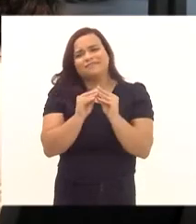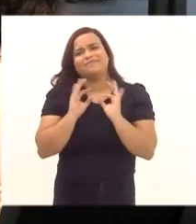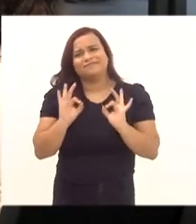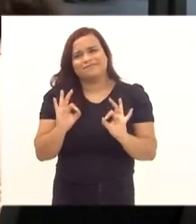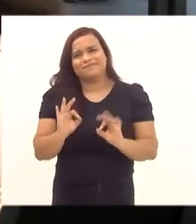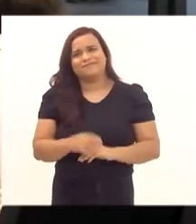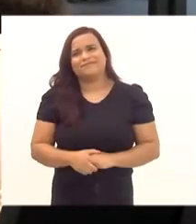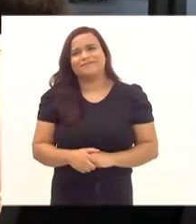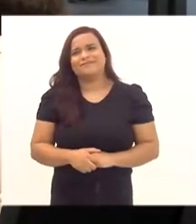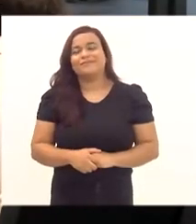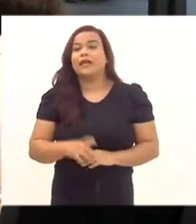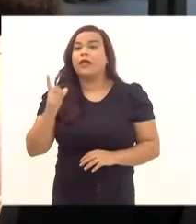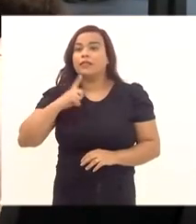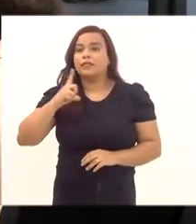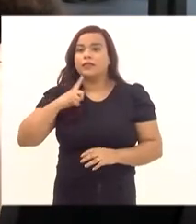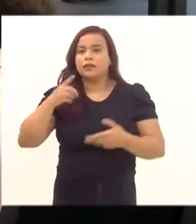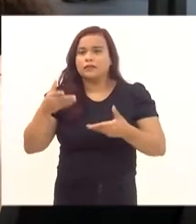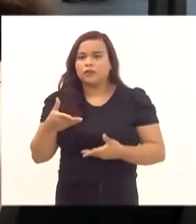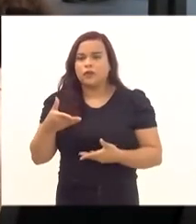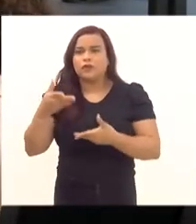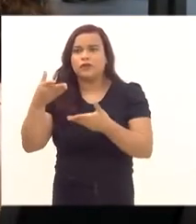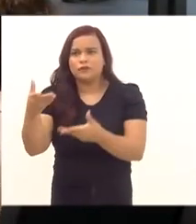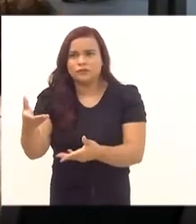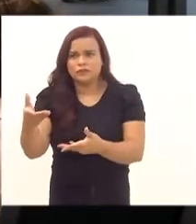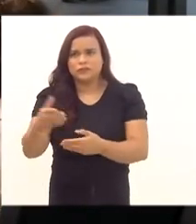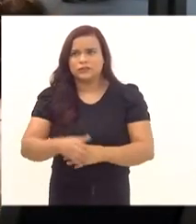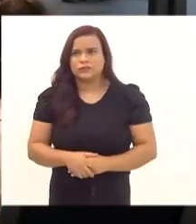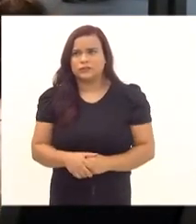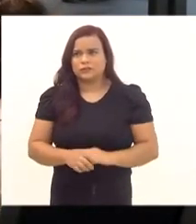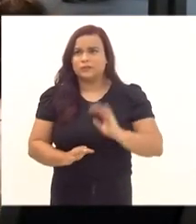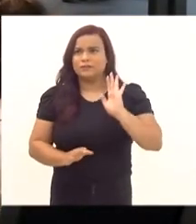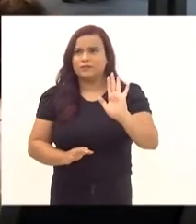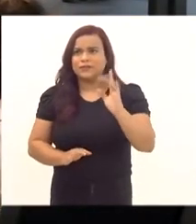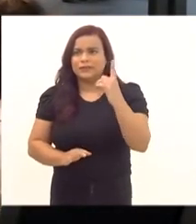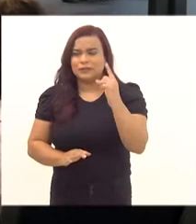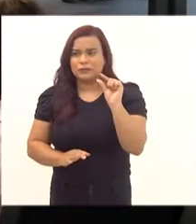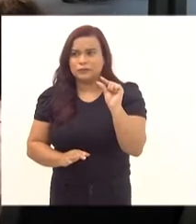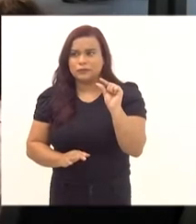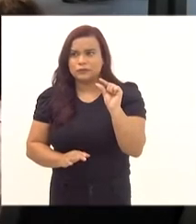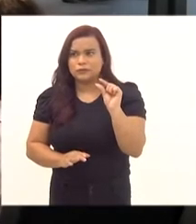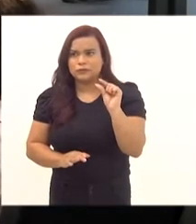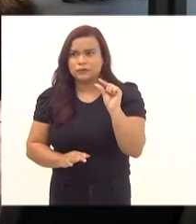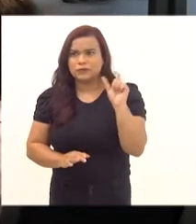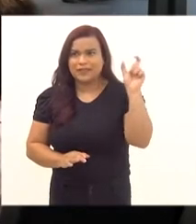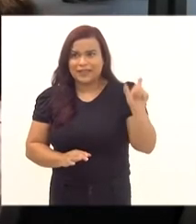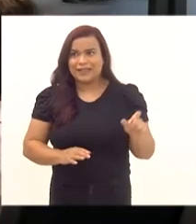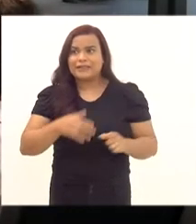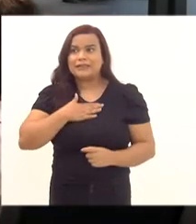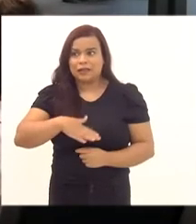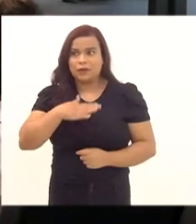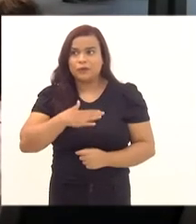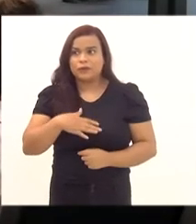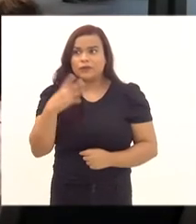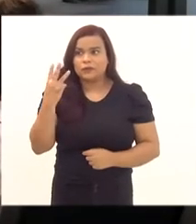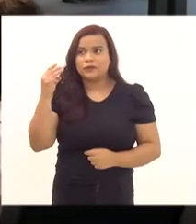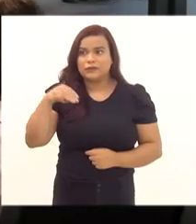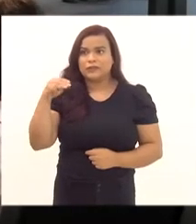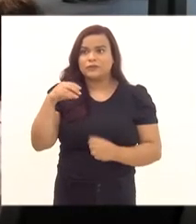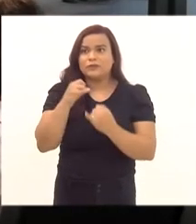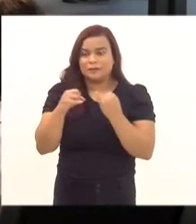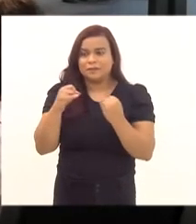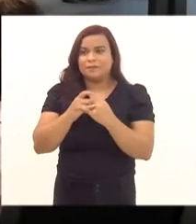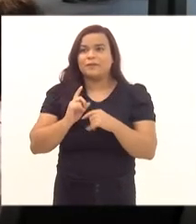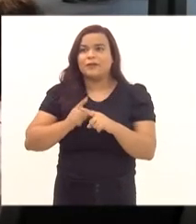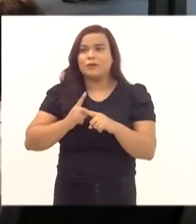quando chegou lá o convite no Zap só um instante pé ele ele tá tranquilo com três minutos e meio porque na